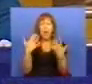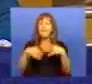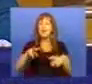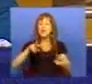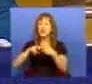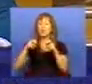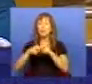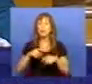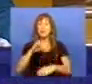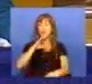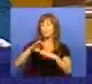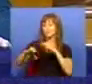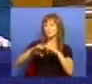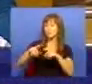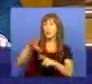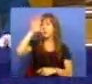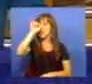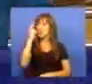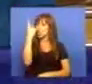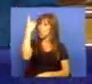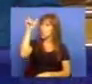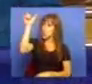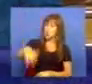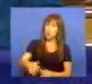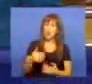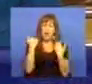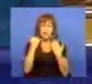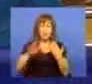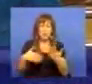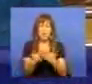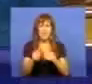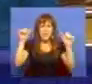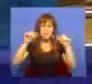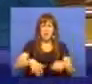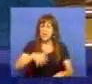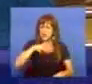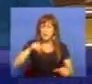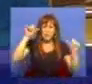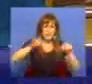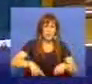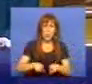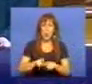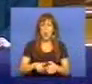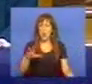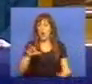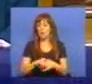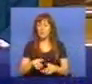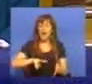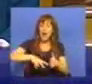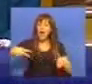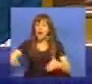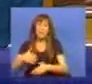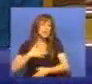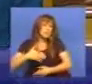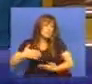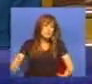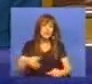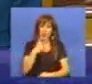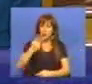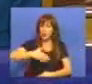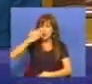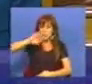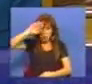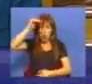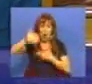nos problemas de comunicação de um ministro que informava mal e explicava pior a bondade das suas reformas. Há dois dias